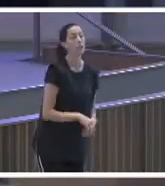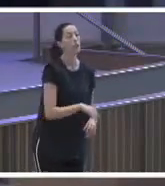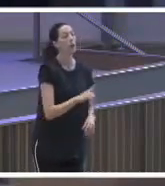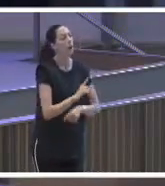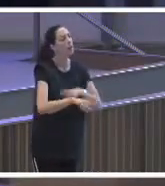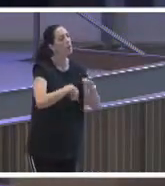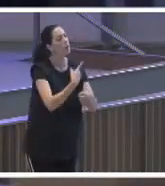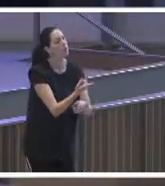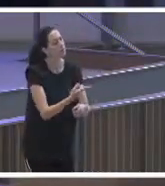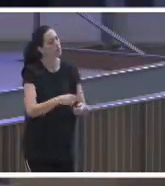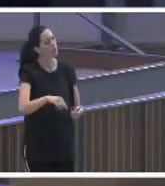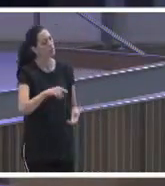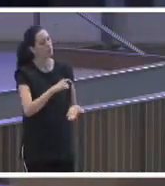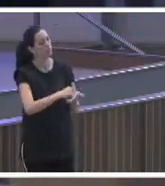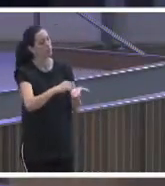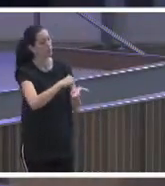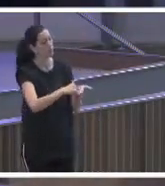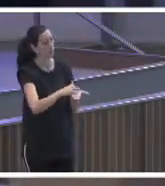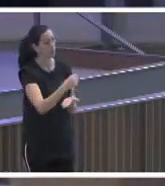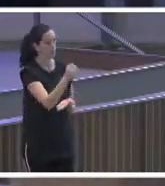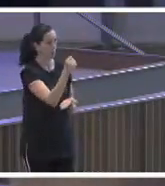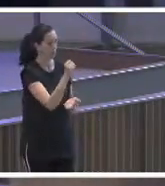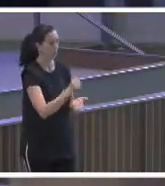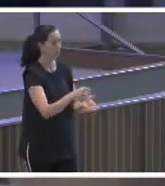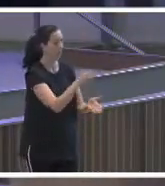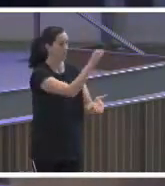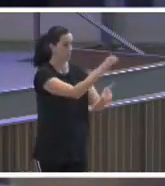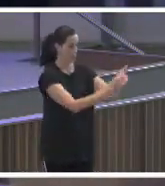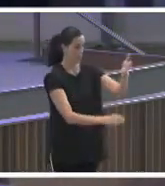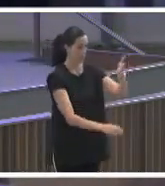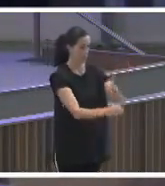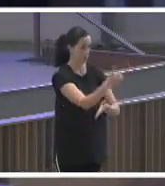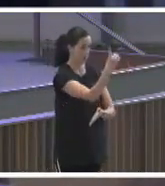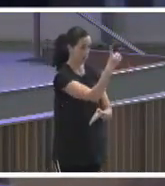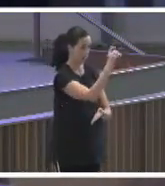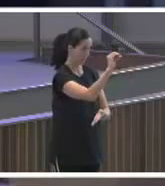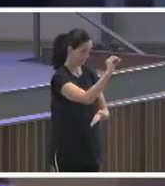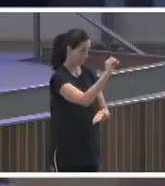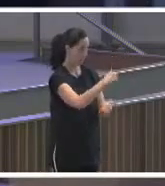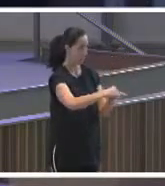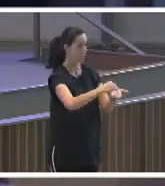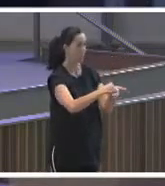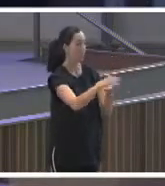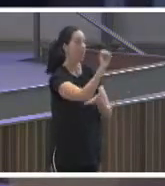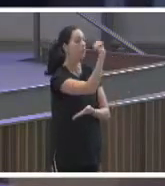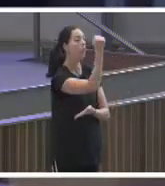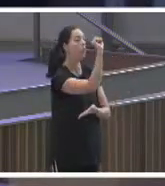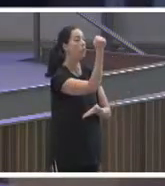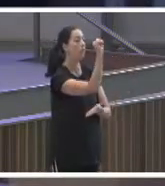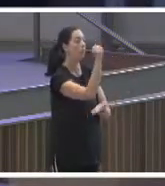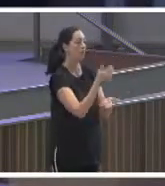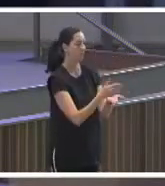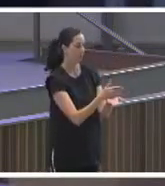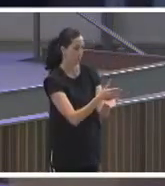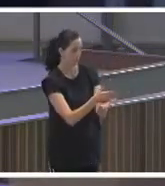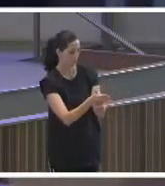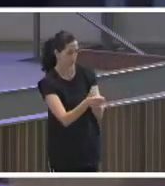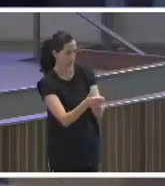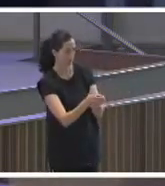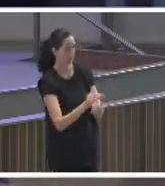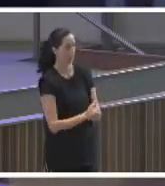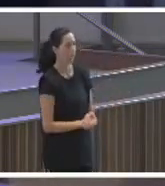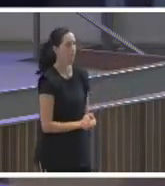versículo 8. Então, 2 Coríntios, capítulo 10, verso 8. A palavra do Senhor vai dizer assim para a